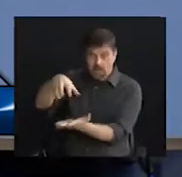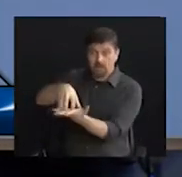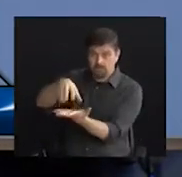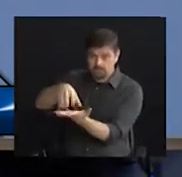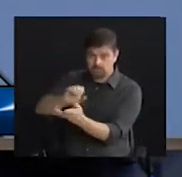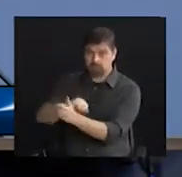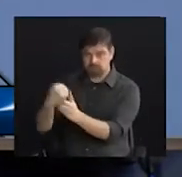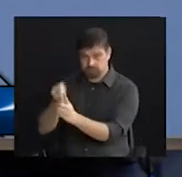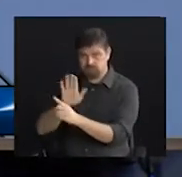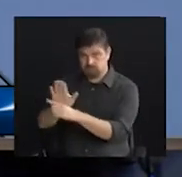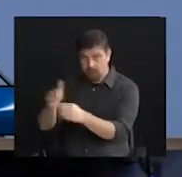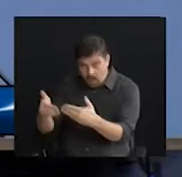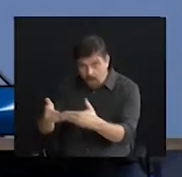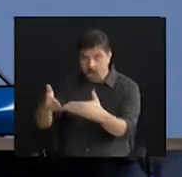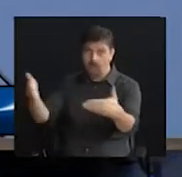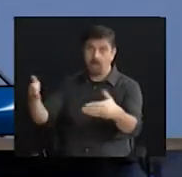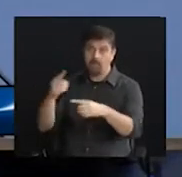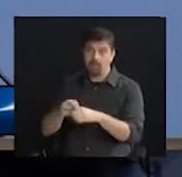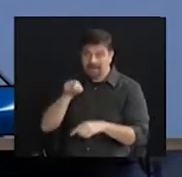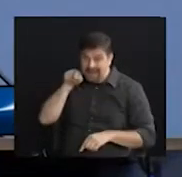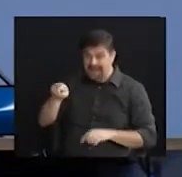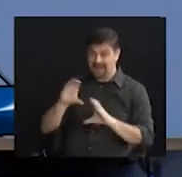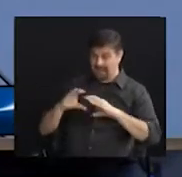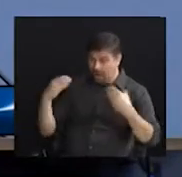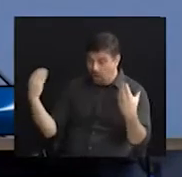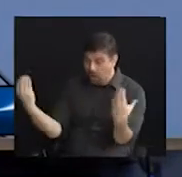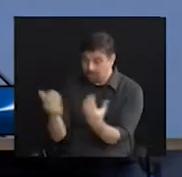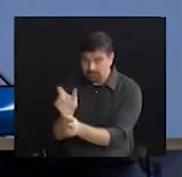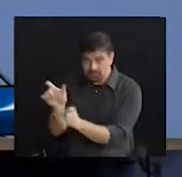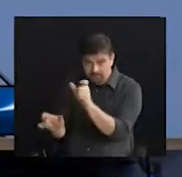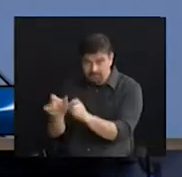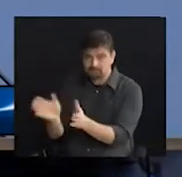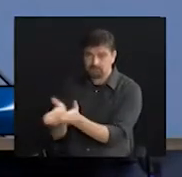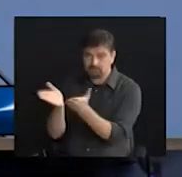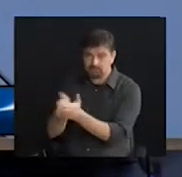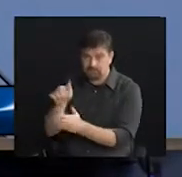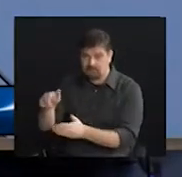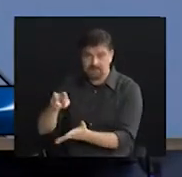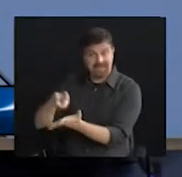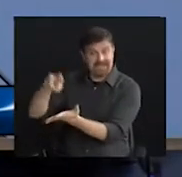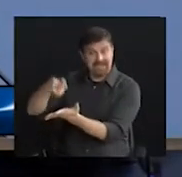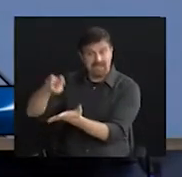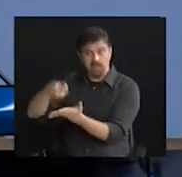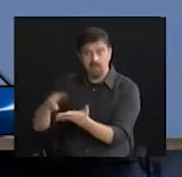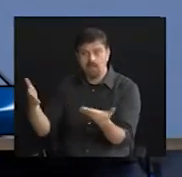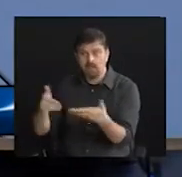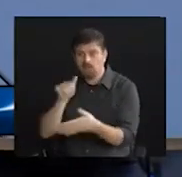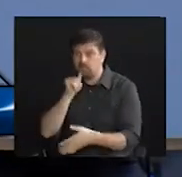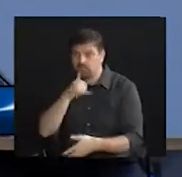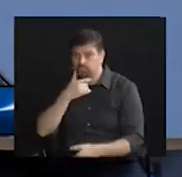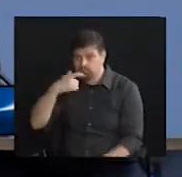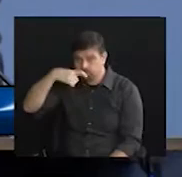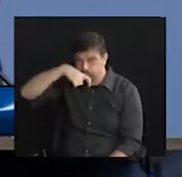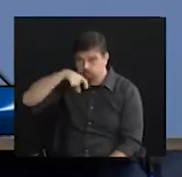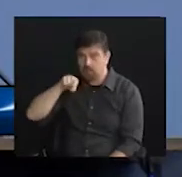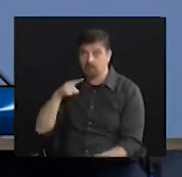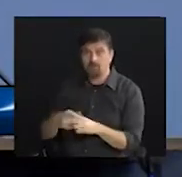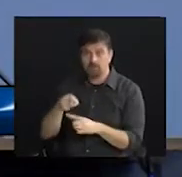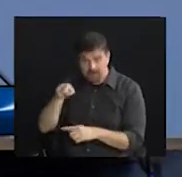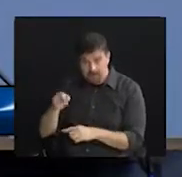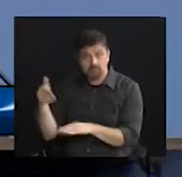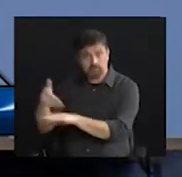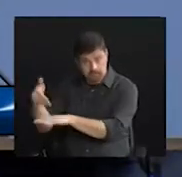novamente, porque aquela comunidade, aquelas comunidades que tinham sido beneficiadas por esse equipamento são comunidades que têm uma alta taxa de